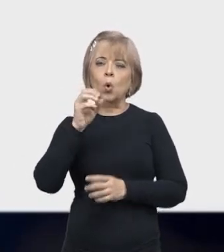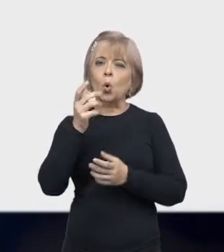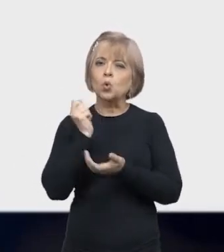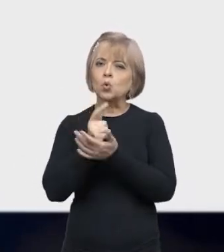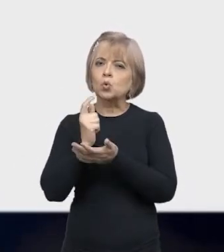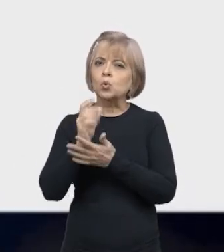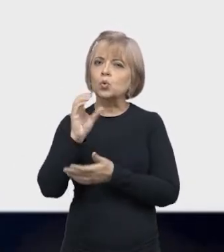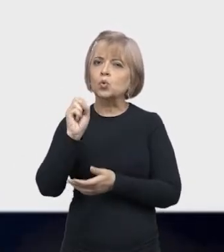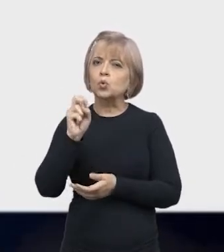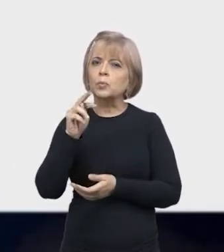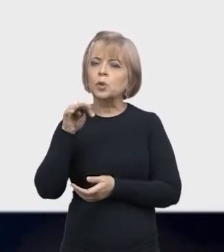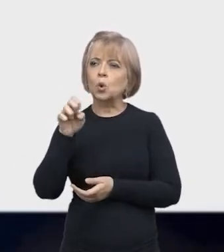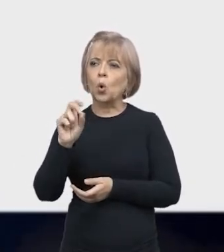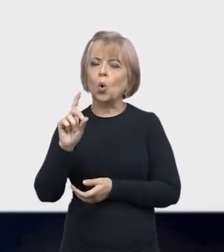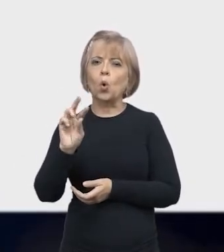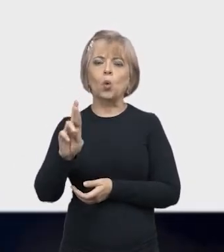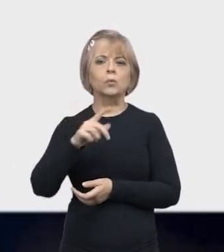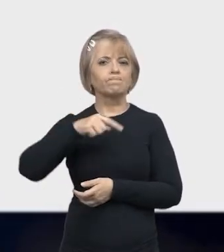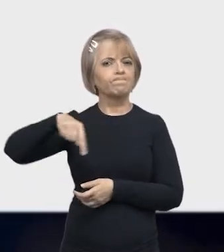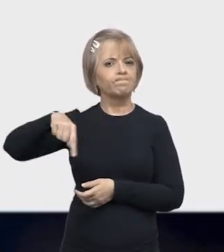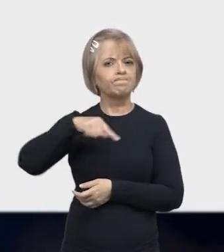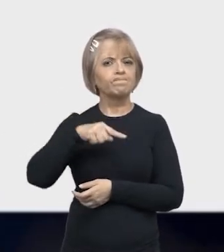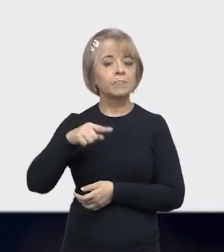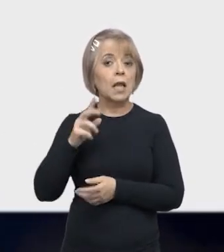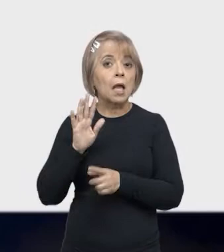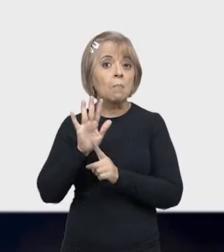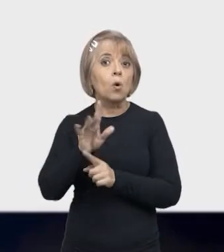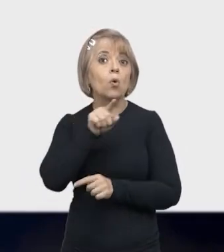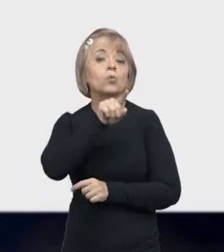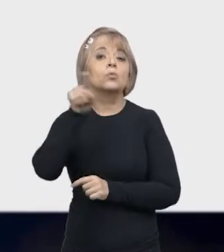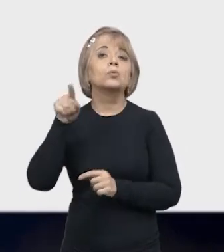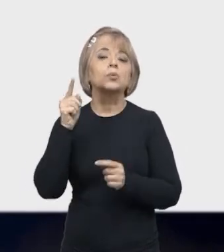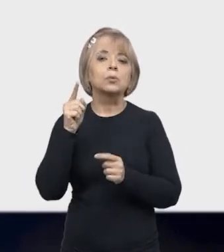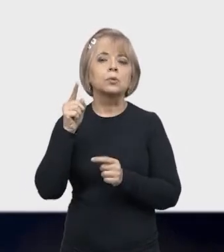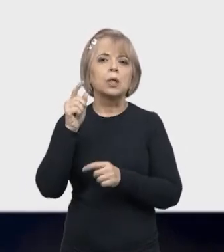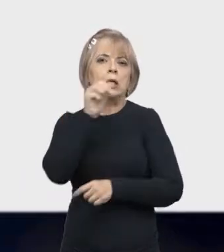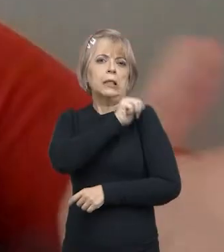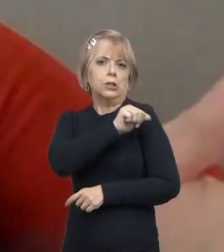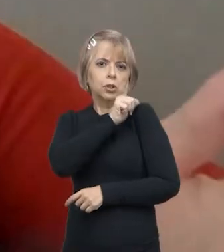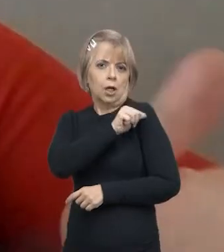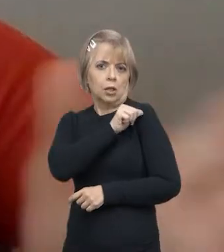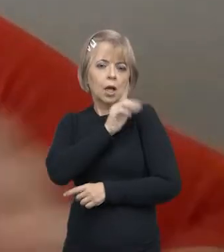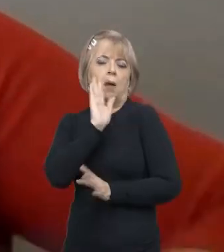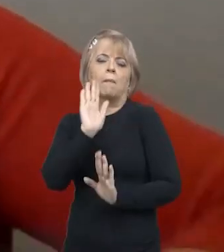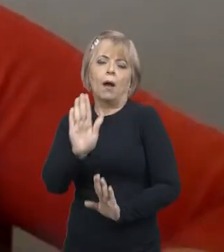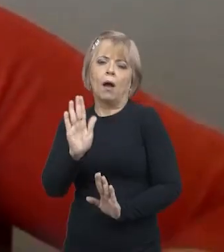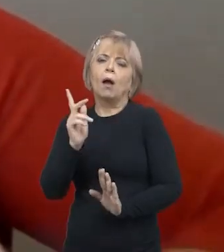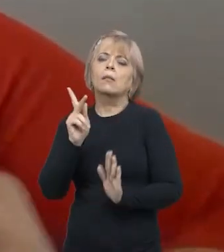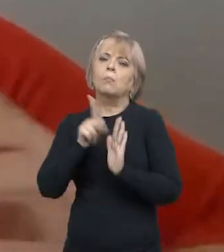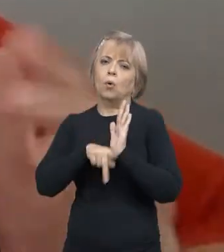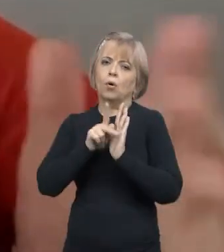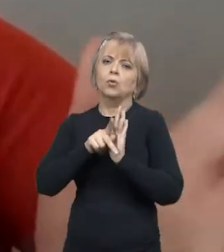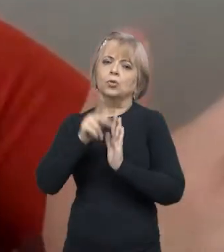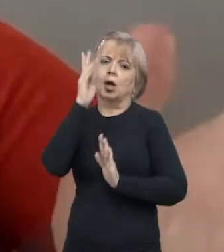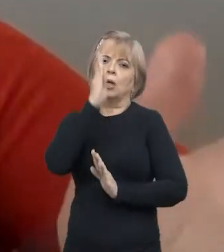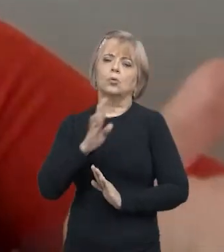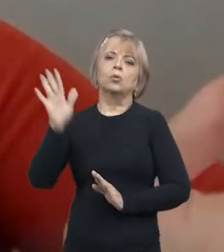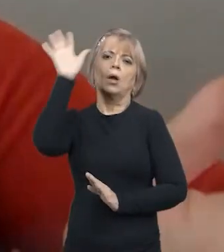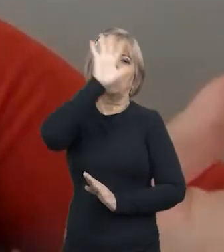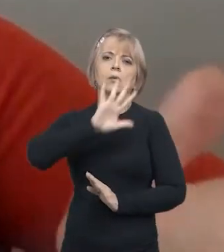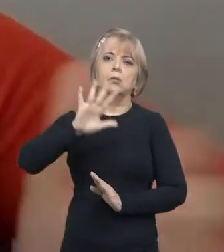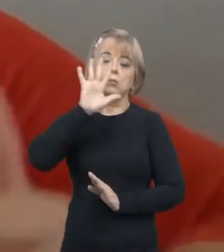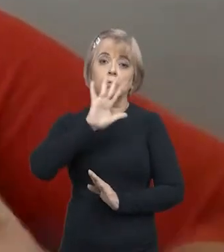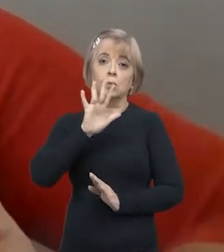consumidorvencedor.mp.br. Ele se iniciou no Ministério Público do Estado do Rio de Janeiro, mas hoje ele é um projeto nacional, ele conta com a participação de todos os